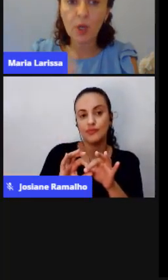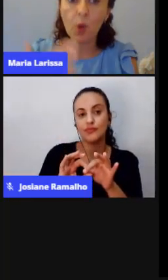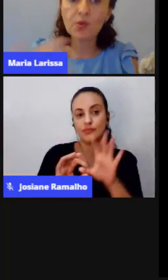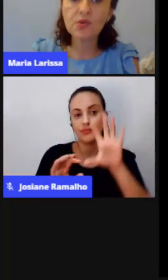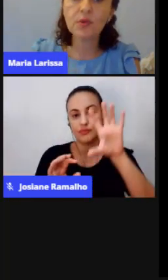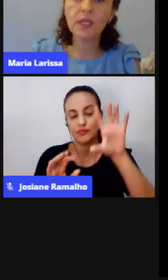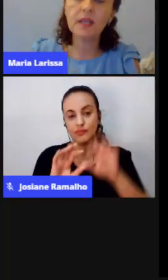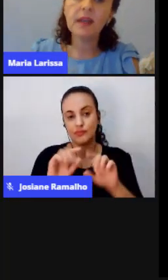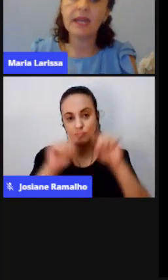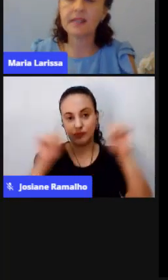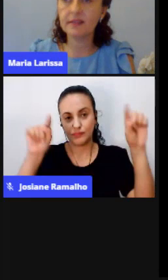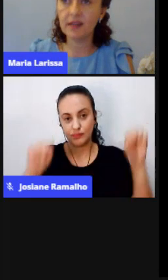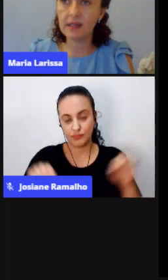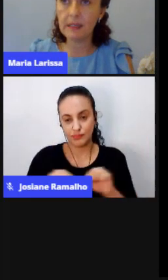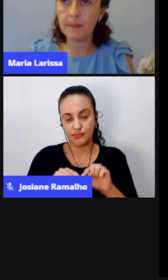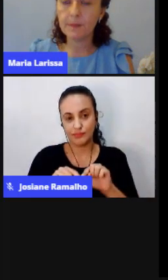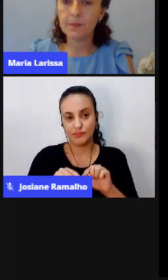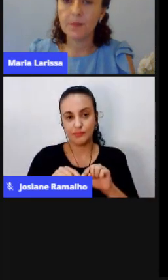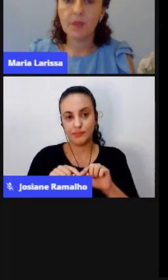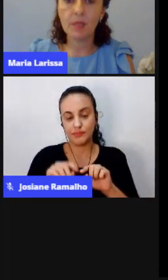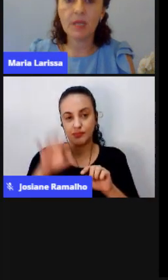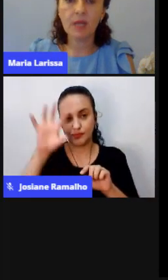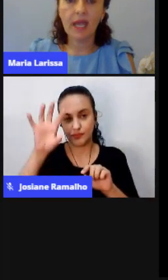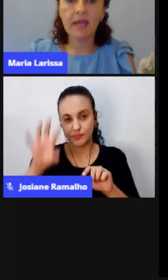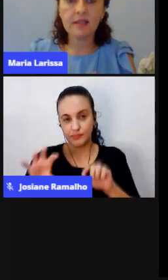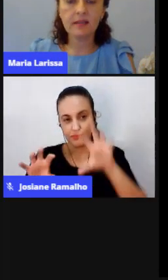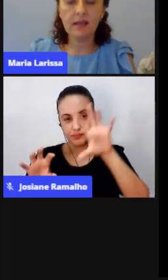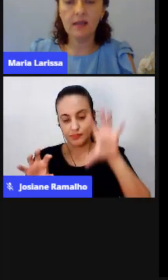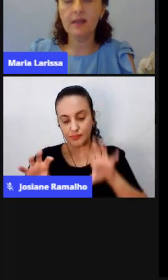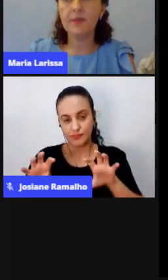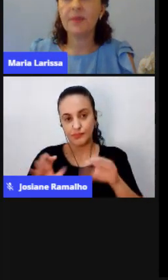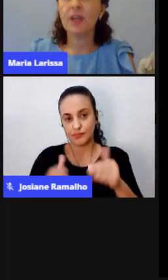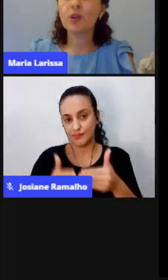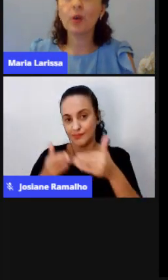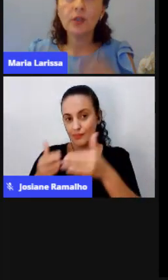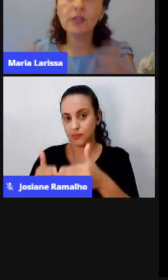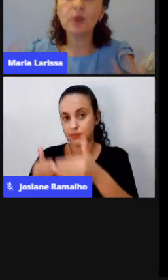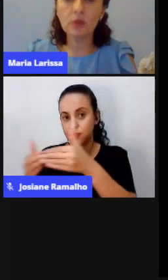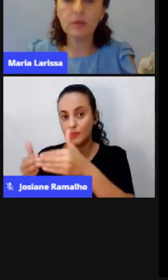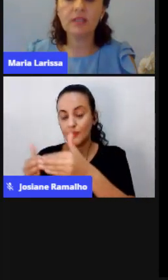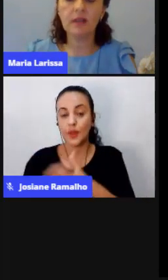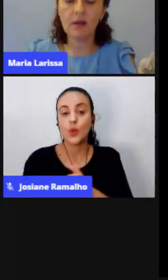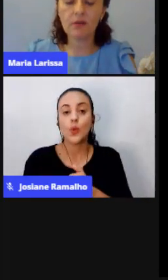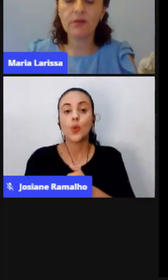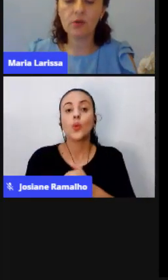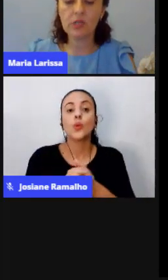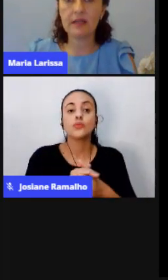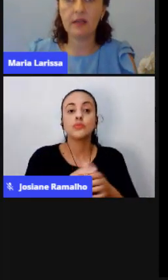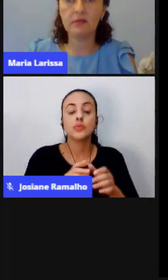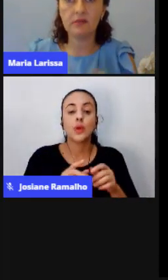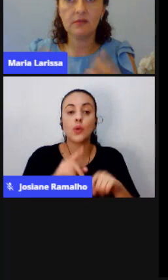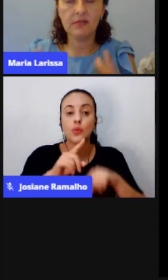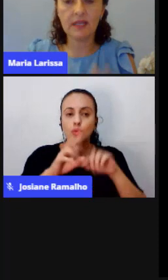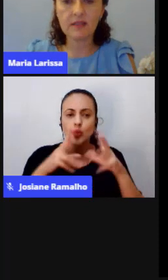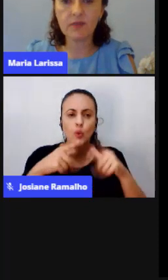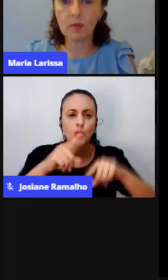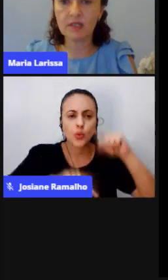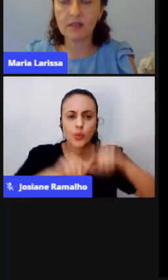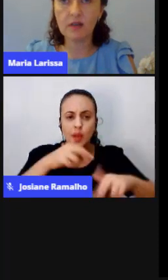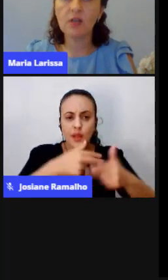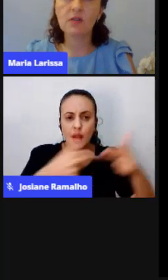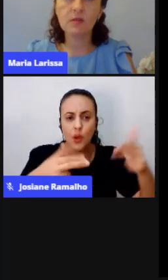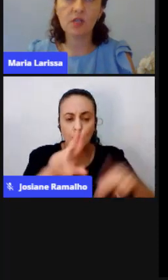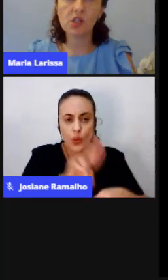essa habilidade para construir essa trilha, não é mesmo? Essa trilha, todo o material que foi utilizado